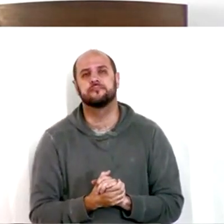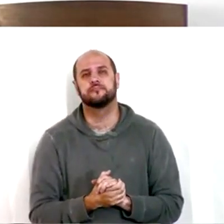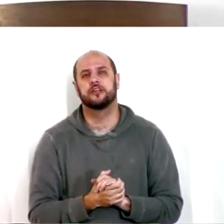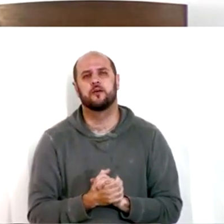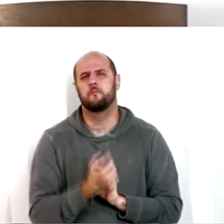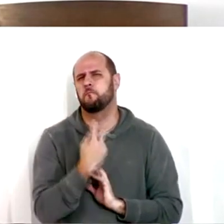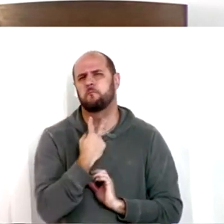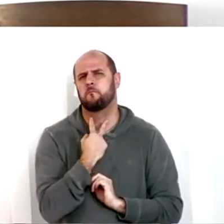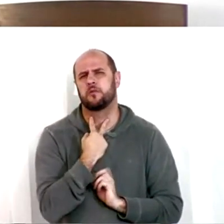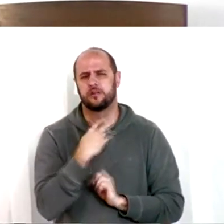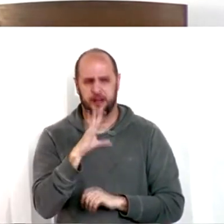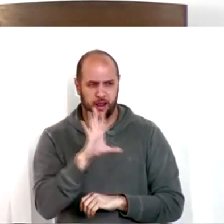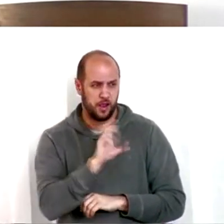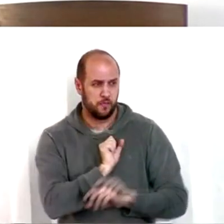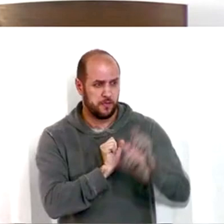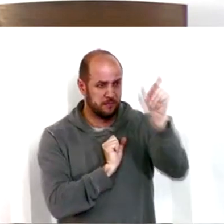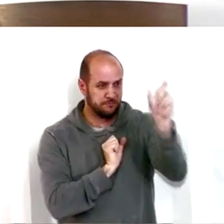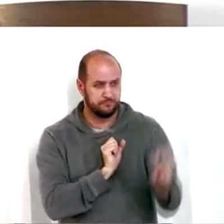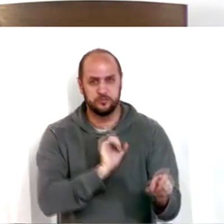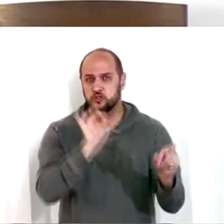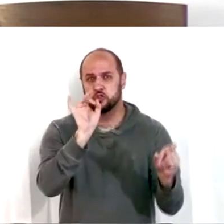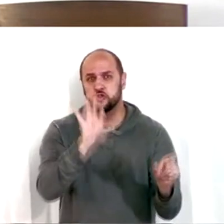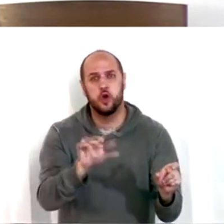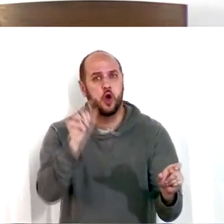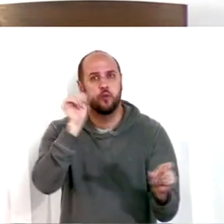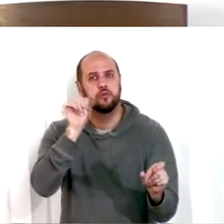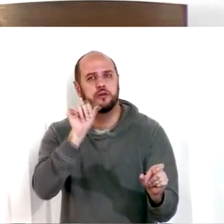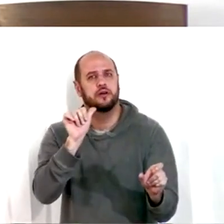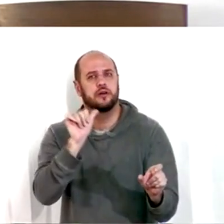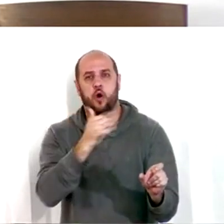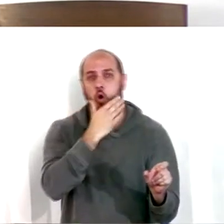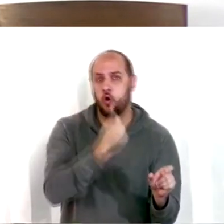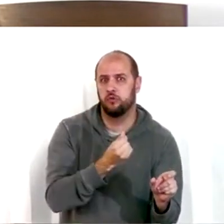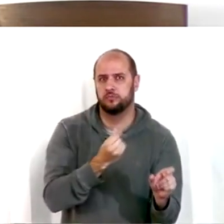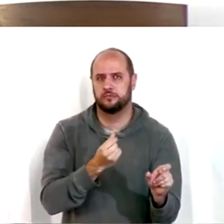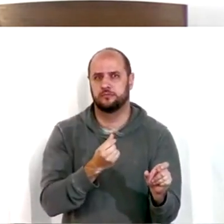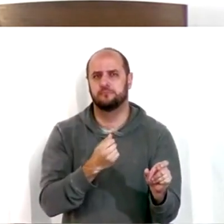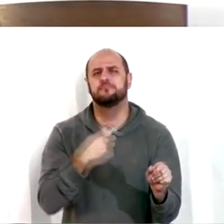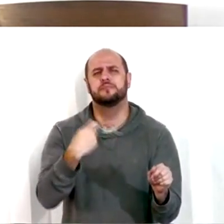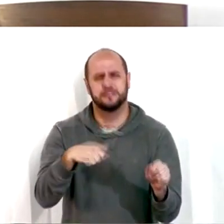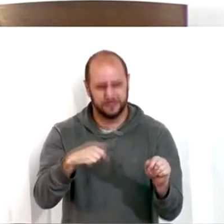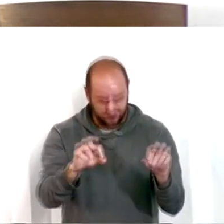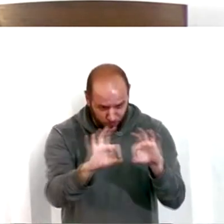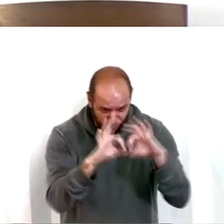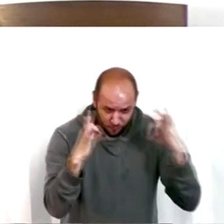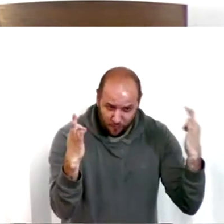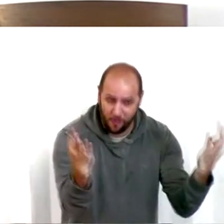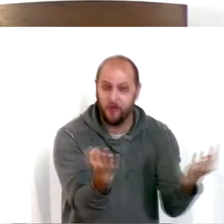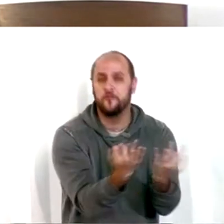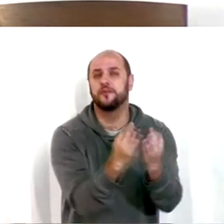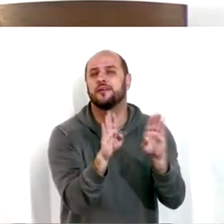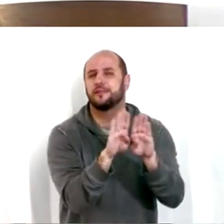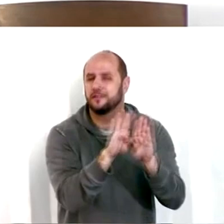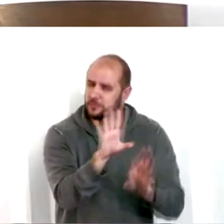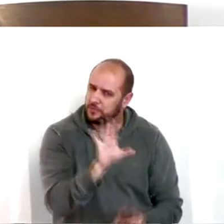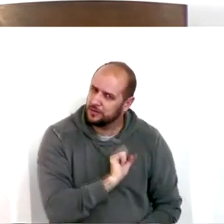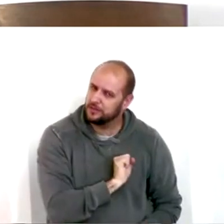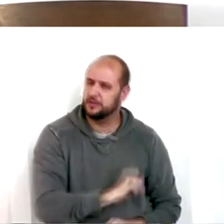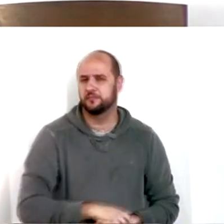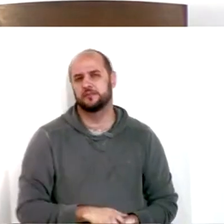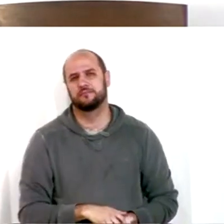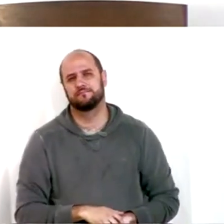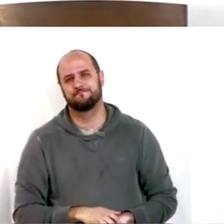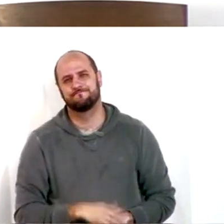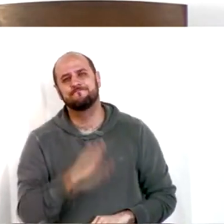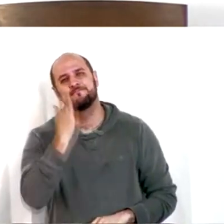não devemos amar somente aquela pessoa com que casamos, mas também a família dela. Sabemos